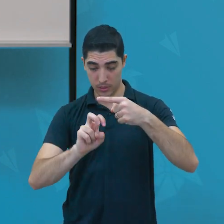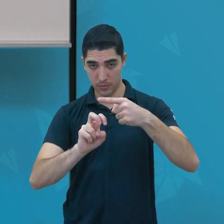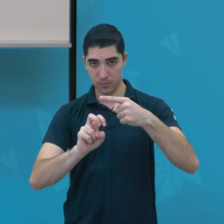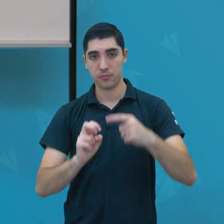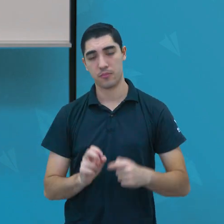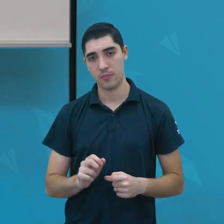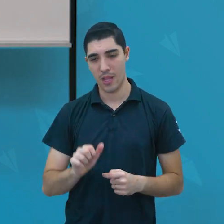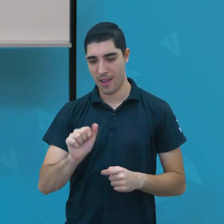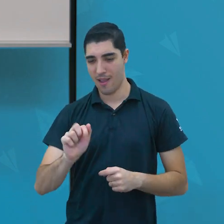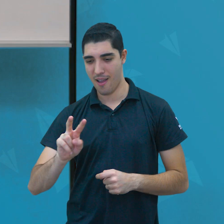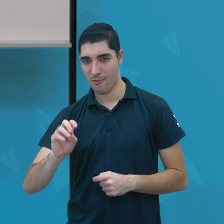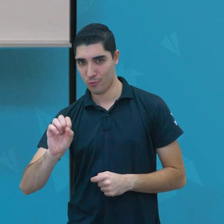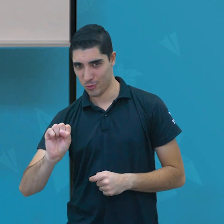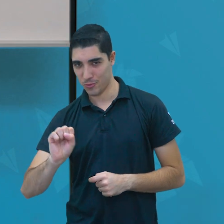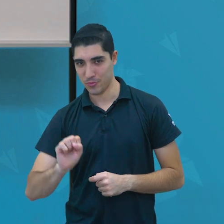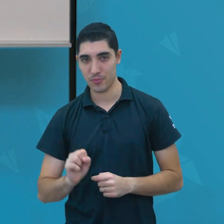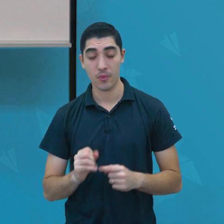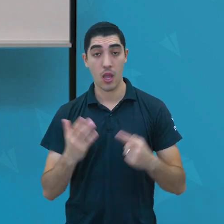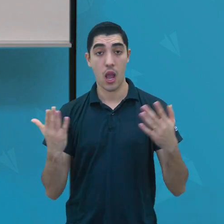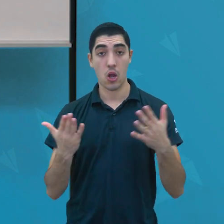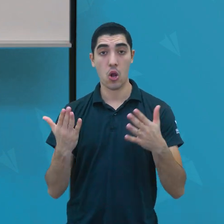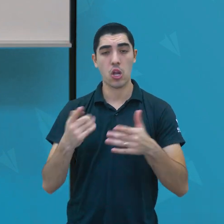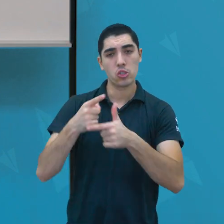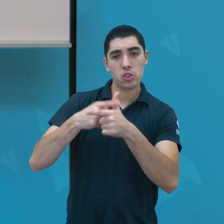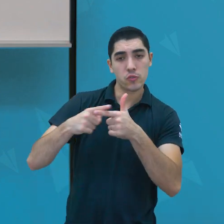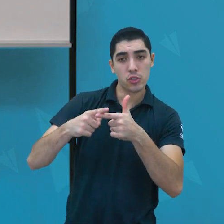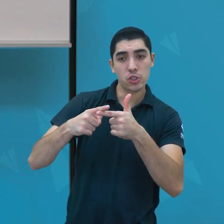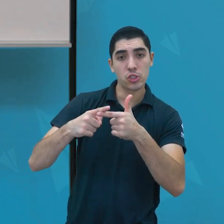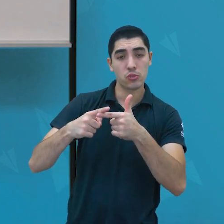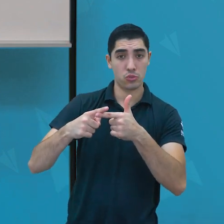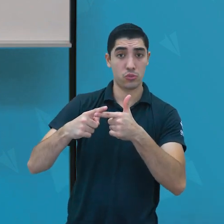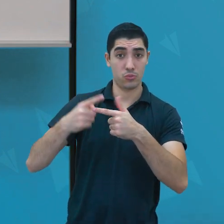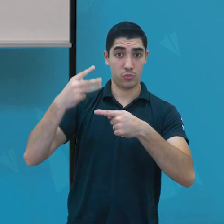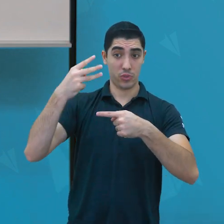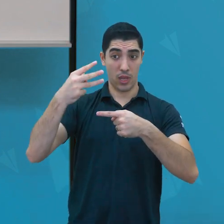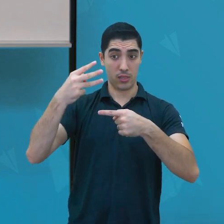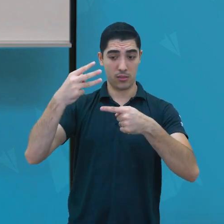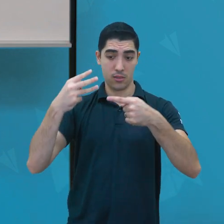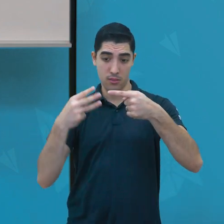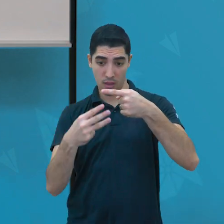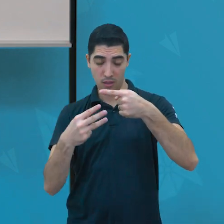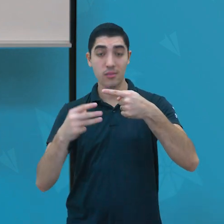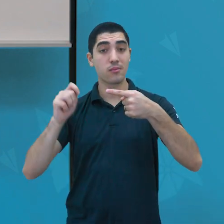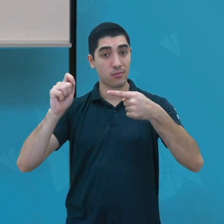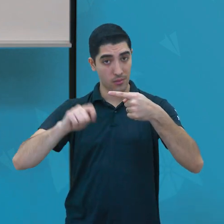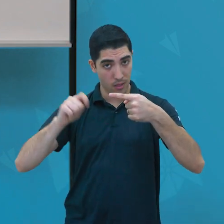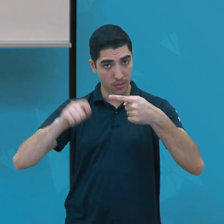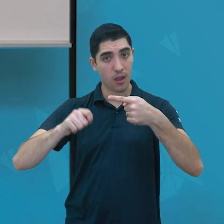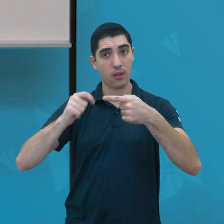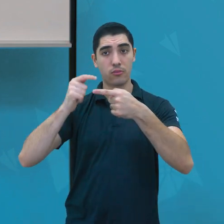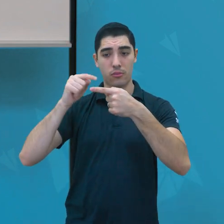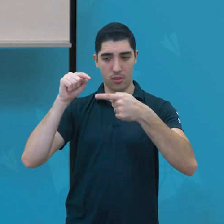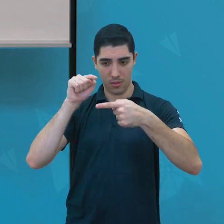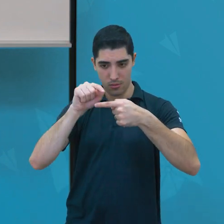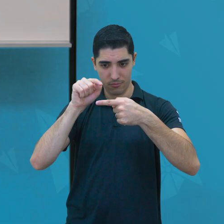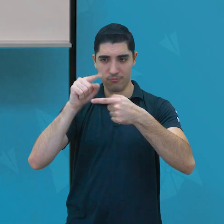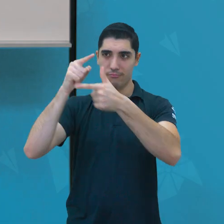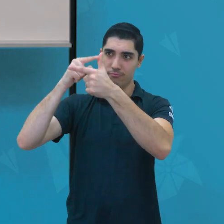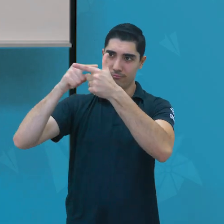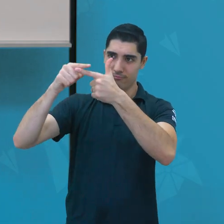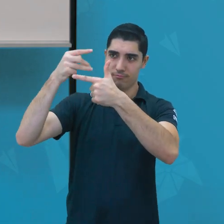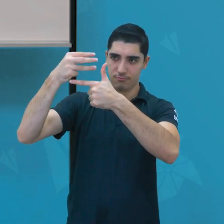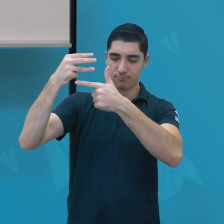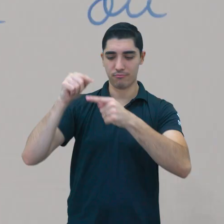45/75. Lá vai. Vamos aqui por 3. O 3, ele divide em cima e embaixo ao